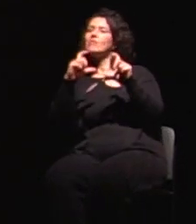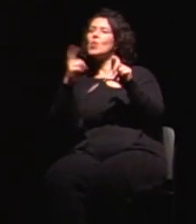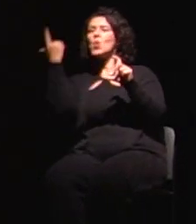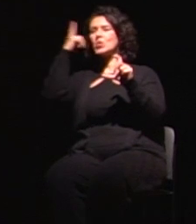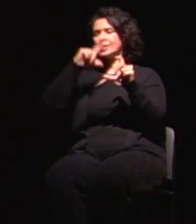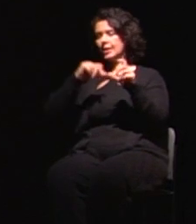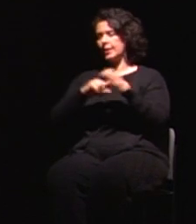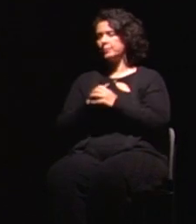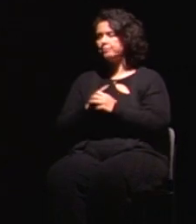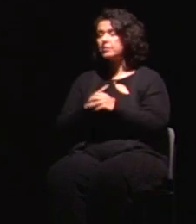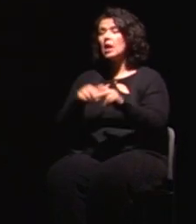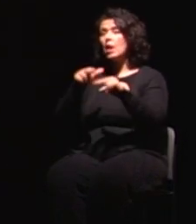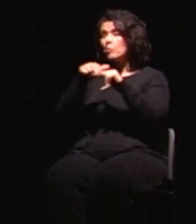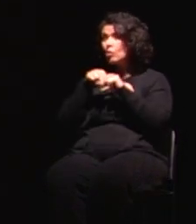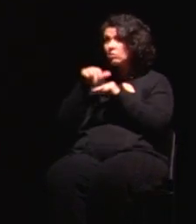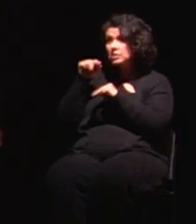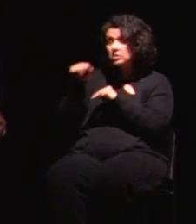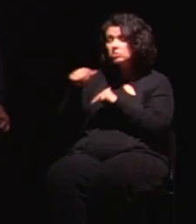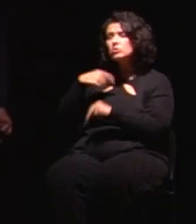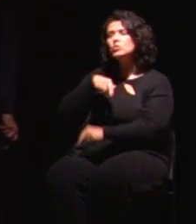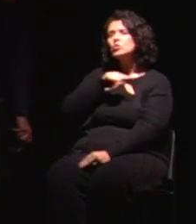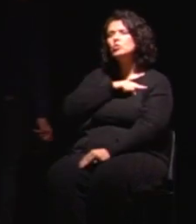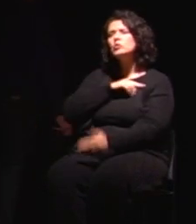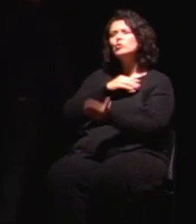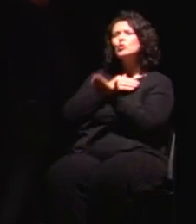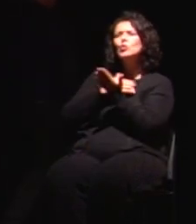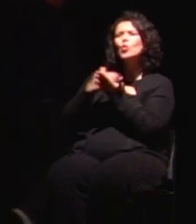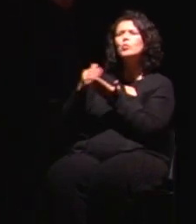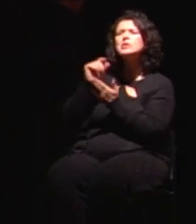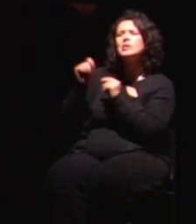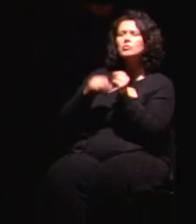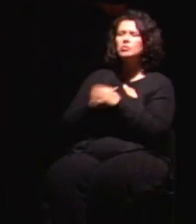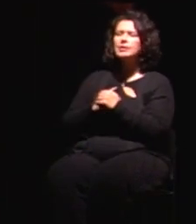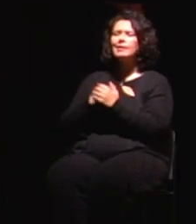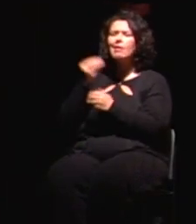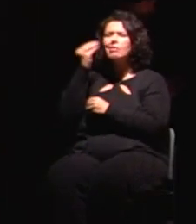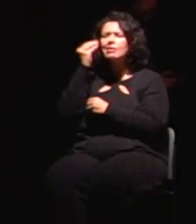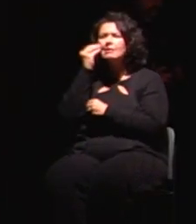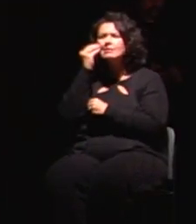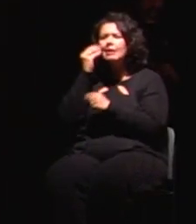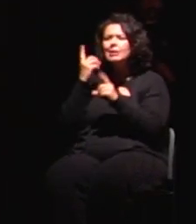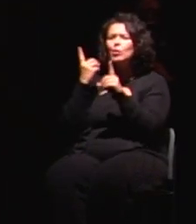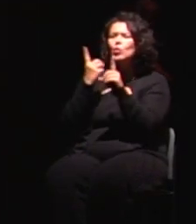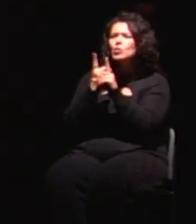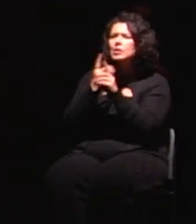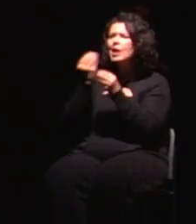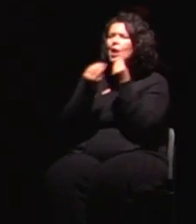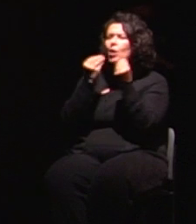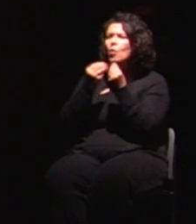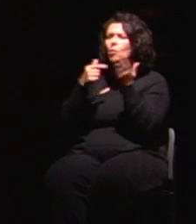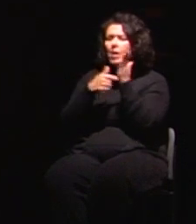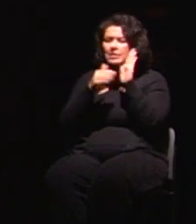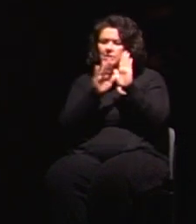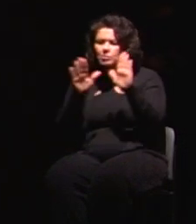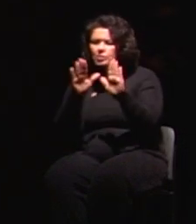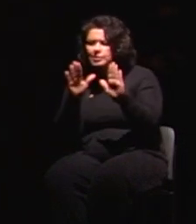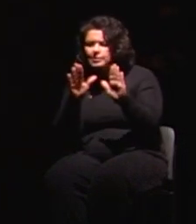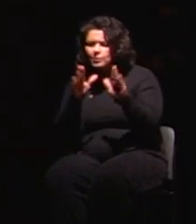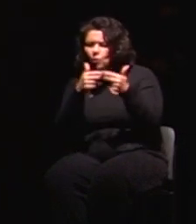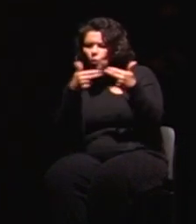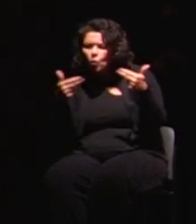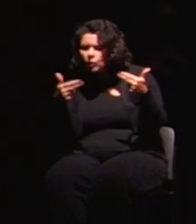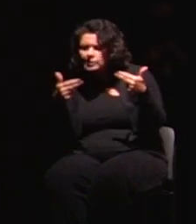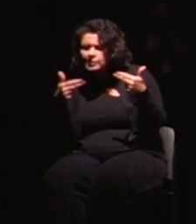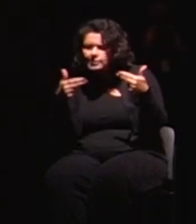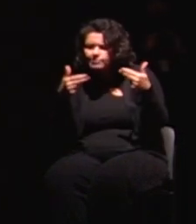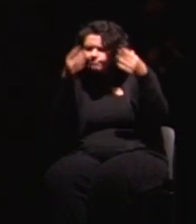aí que a gente começou a encontrar os fios condutores dessa, né, dessa exposição. E aí